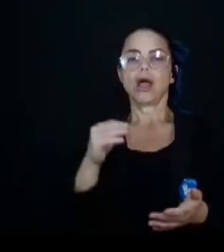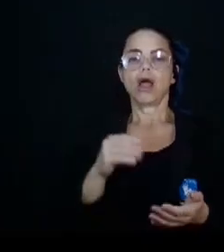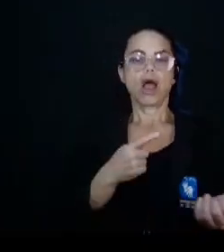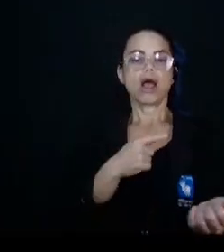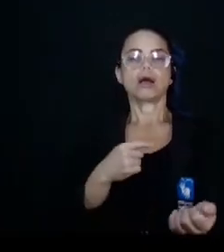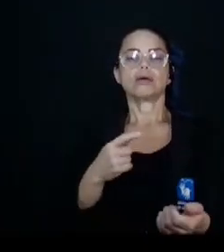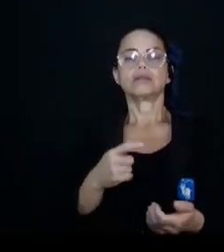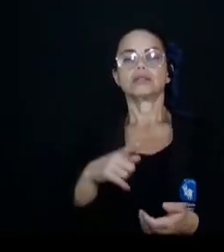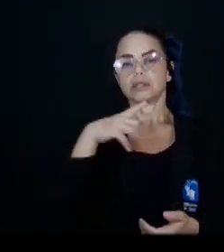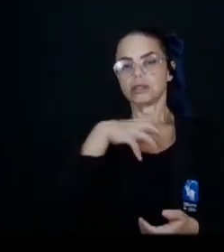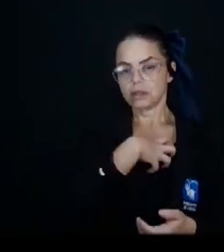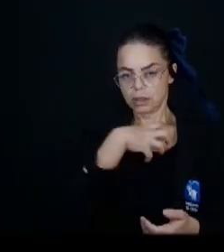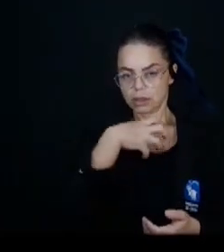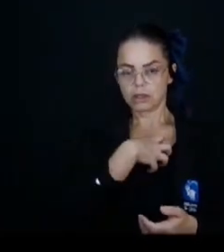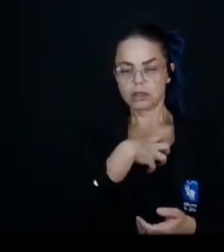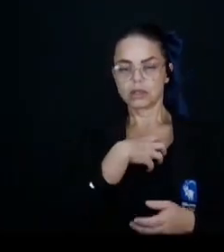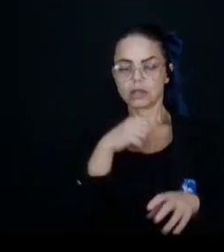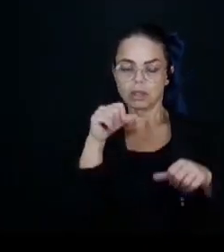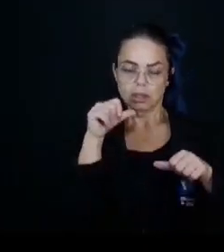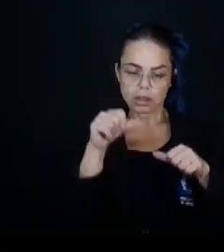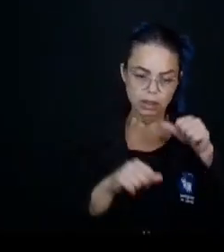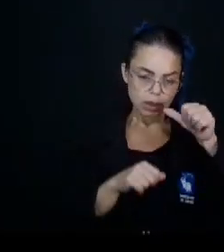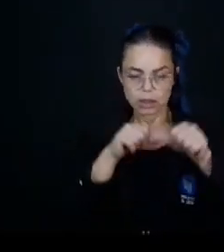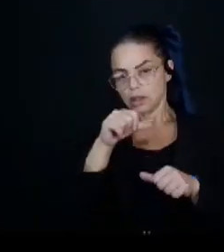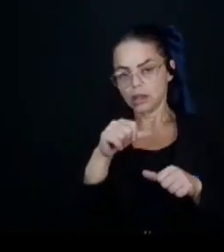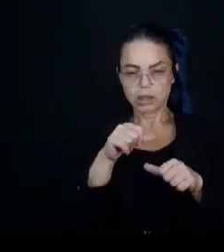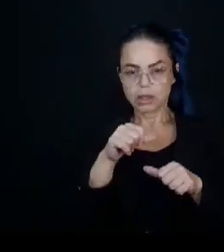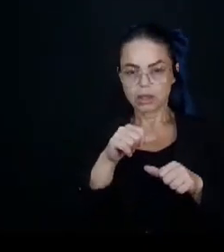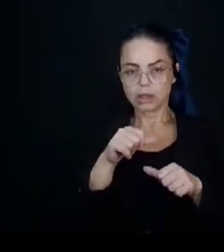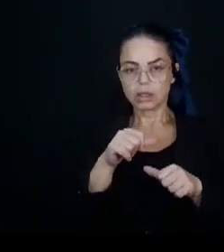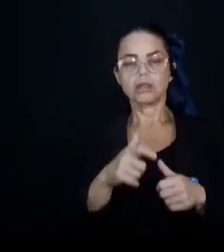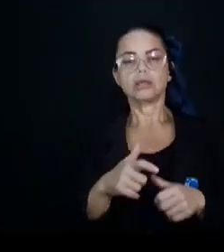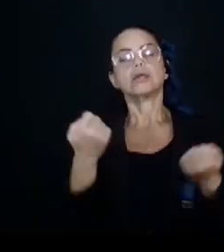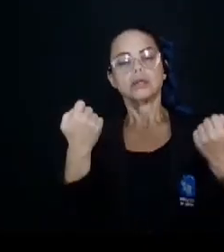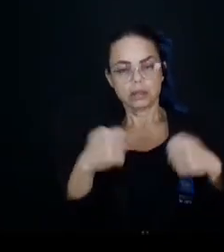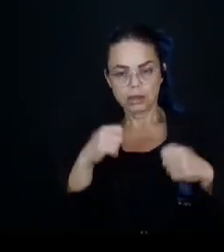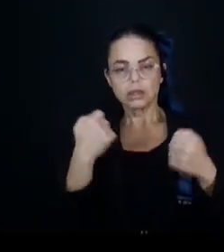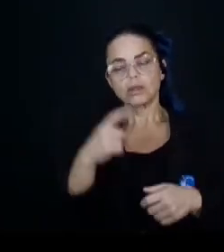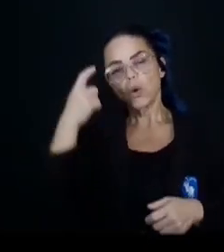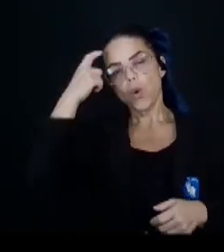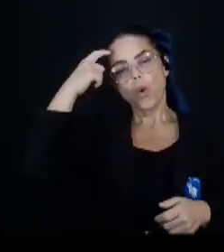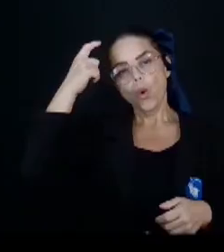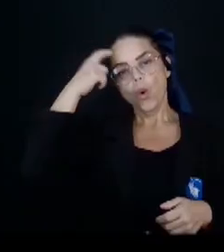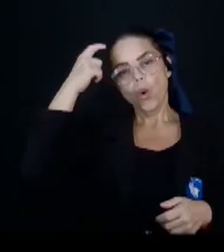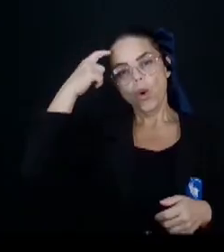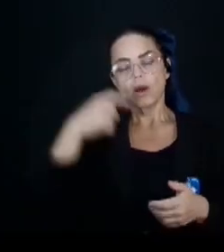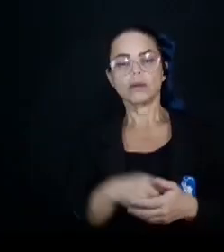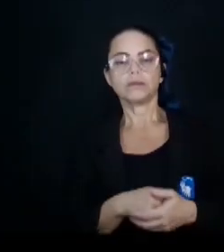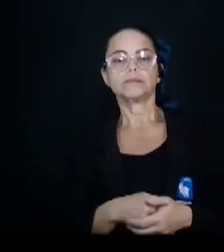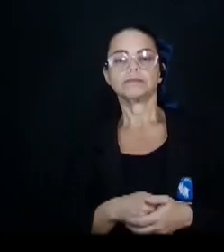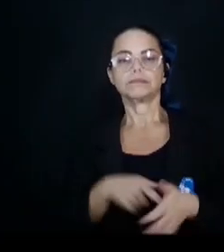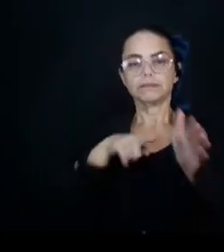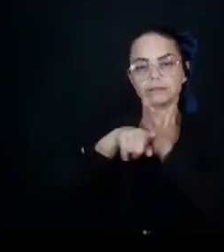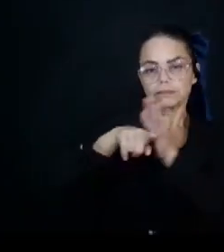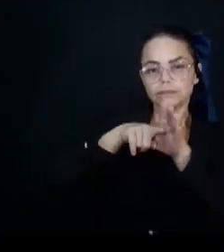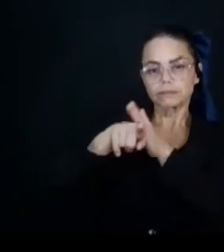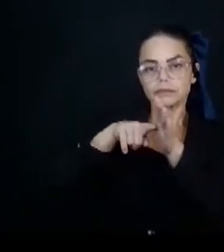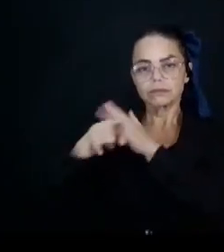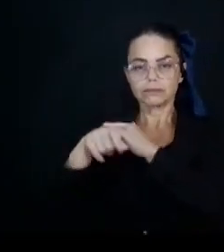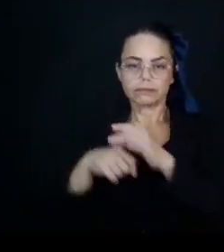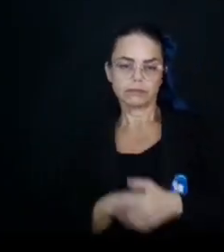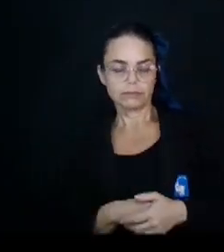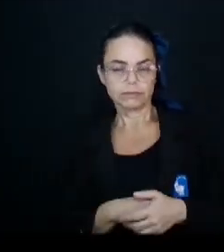as alterações laboratoriais, a gente precisa pensar e investigar e excluir outras causas.